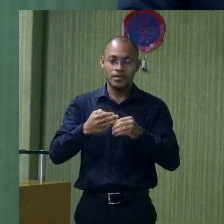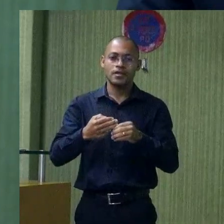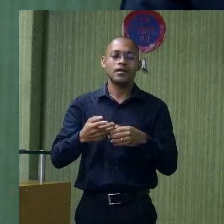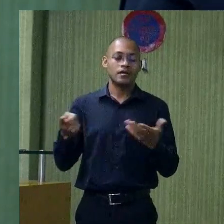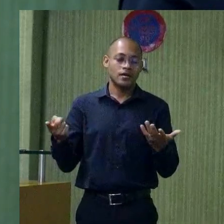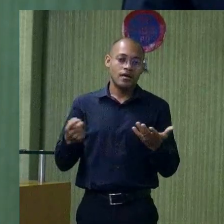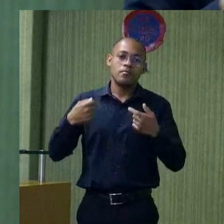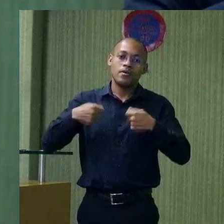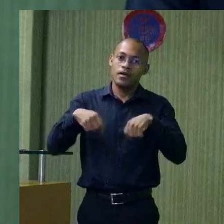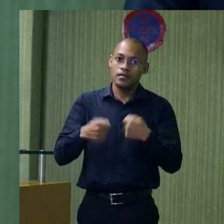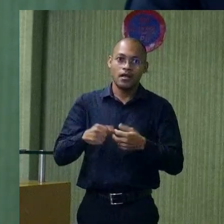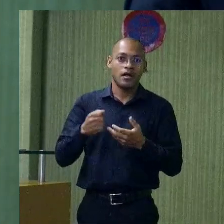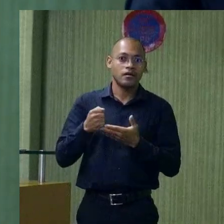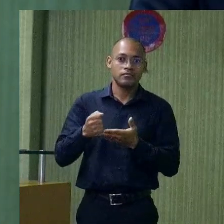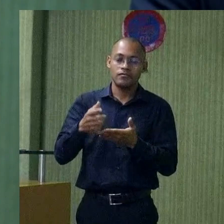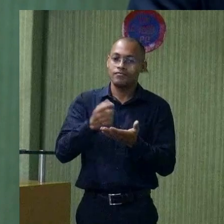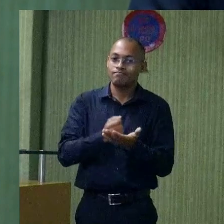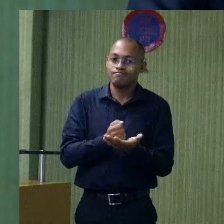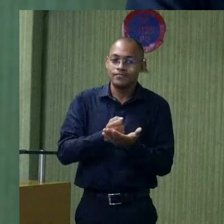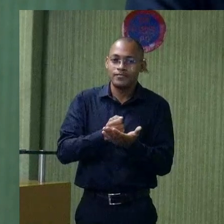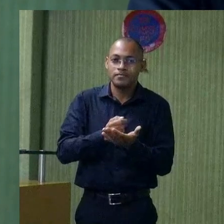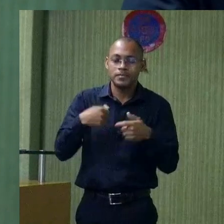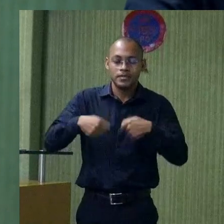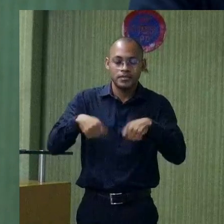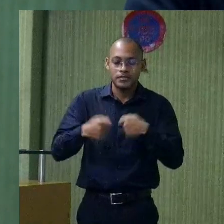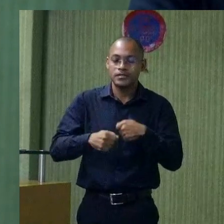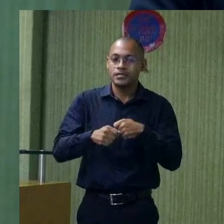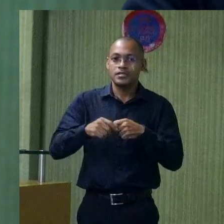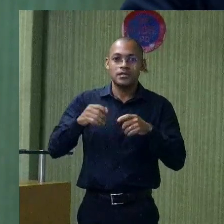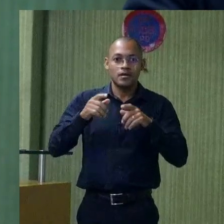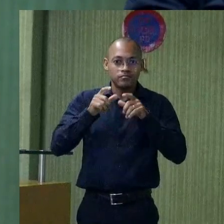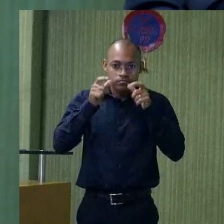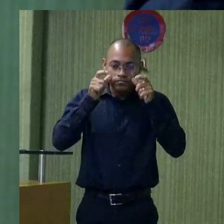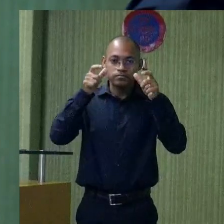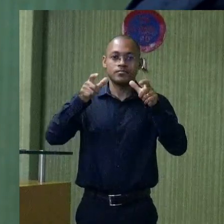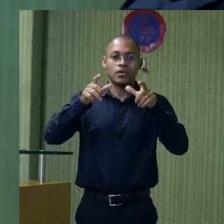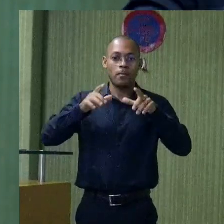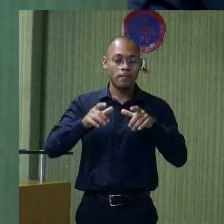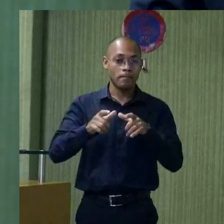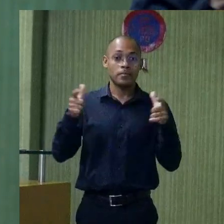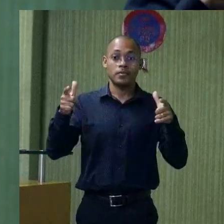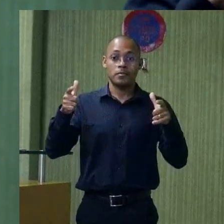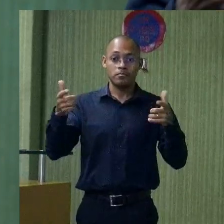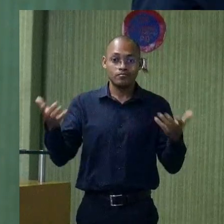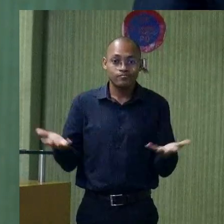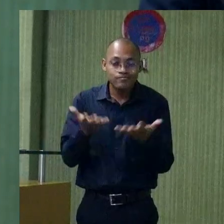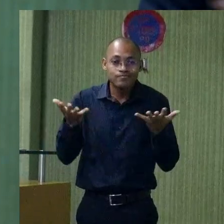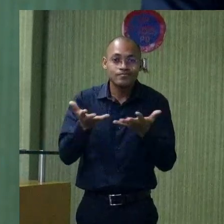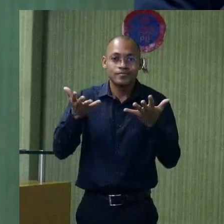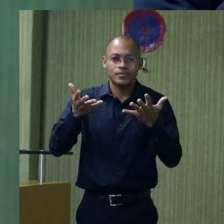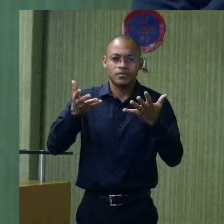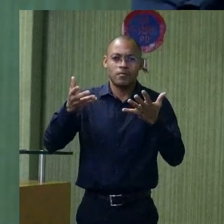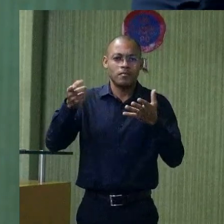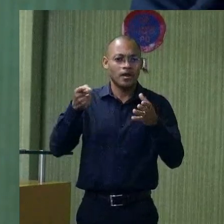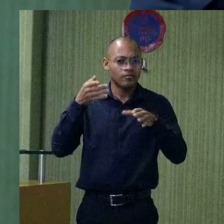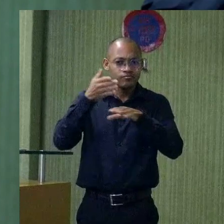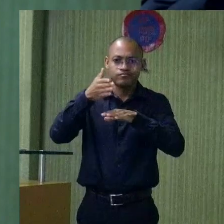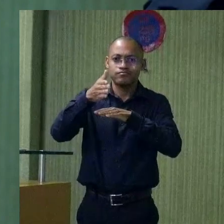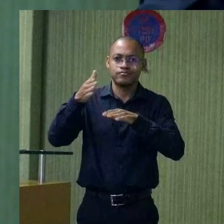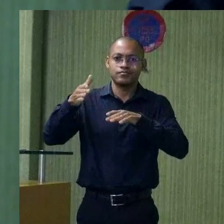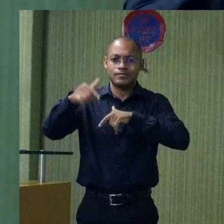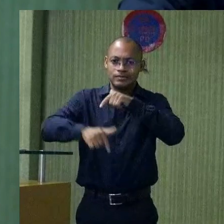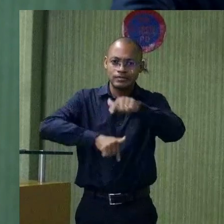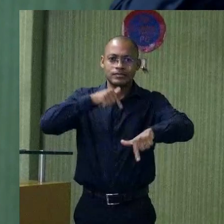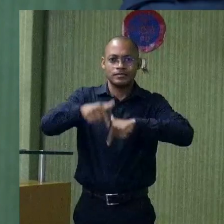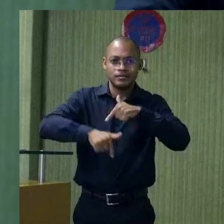demandas para atender agora para reconstruir um estado inteiro né houve uma mobilização existe um um ministro extraordinário